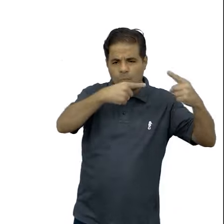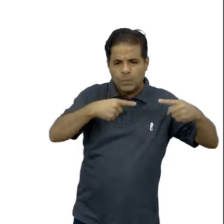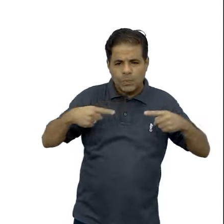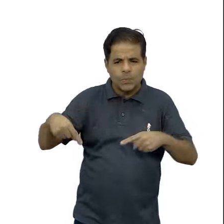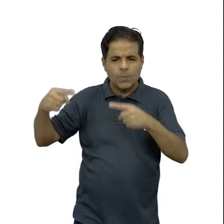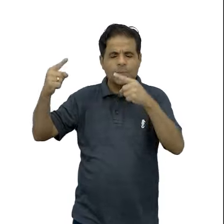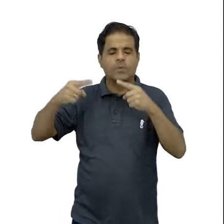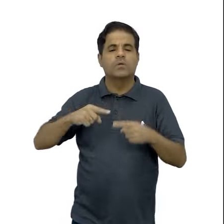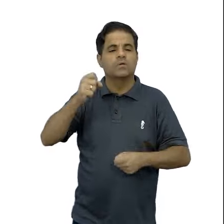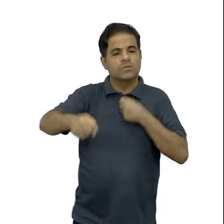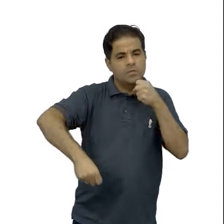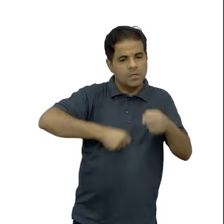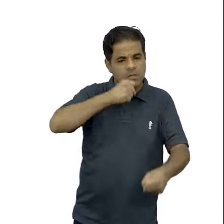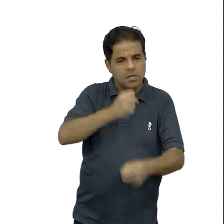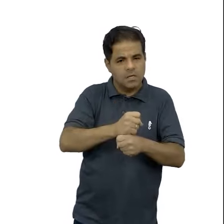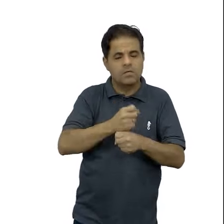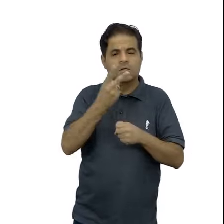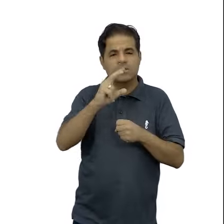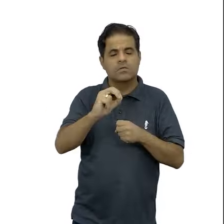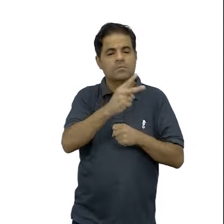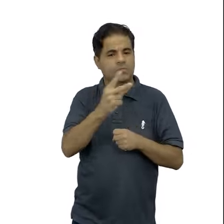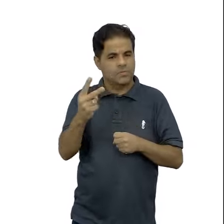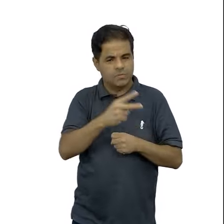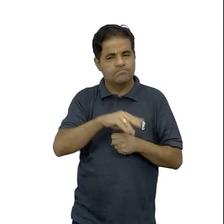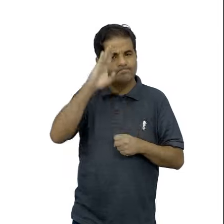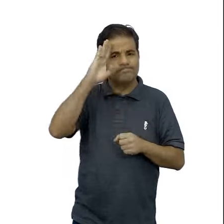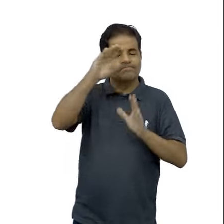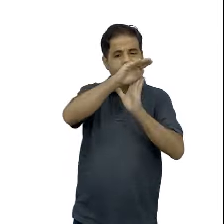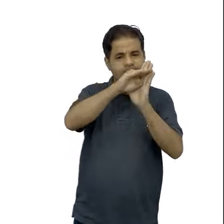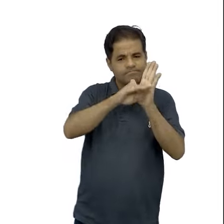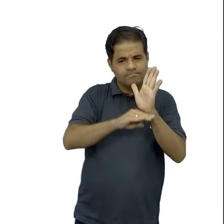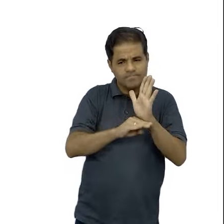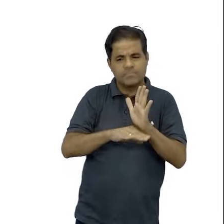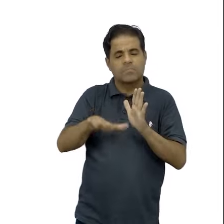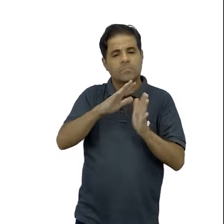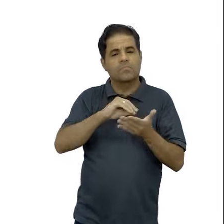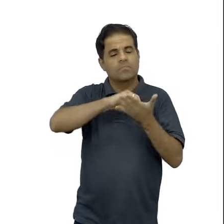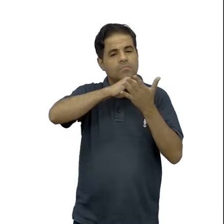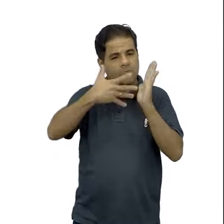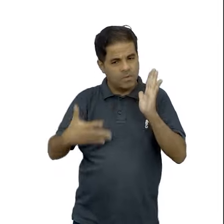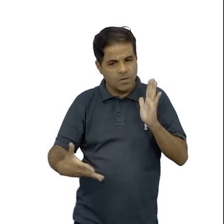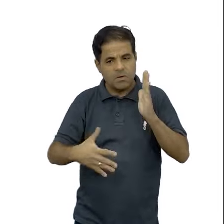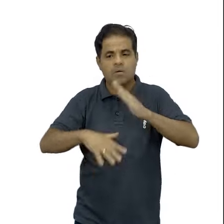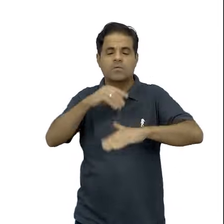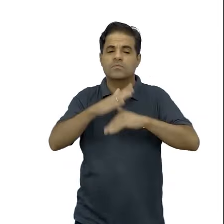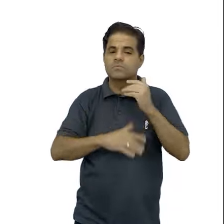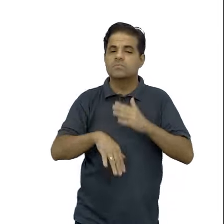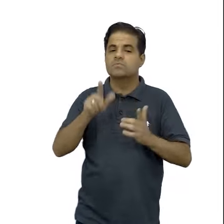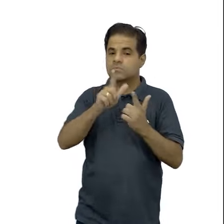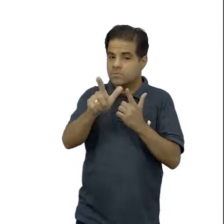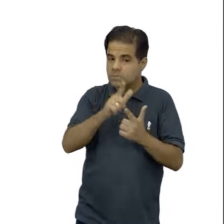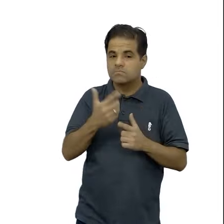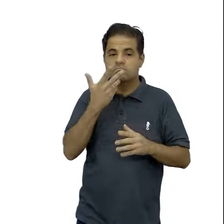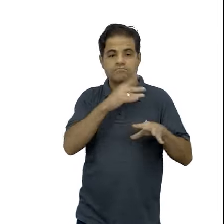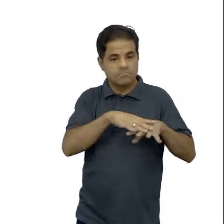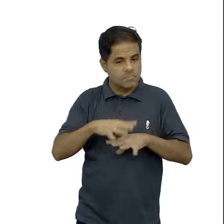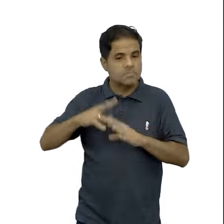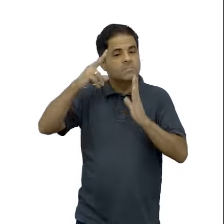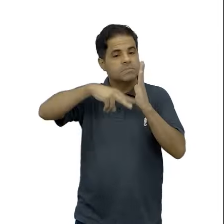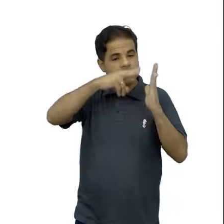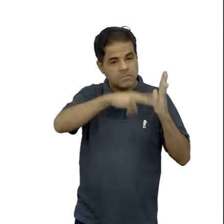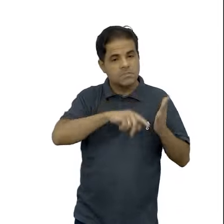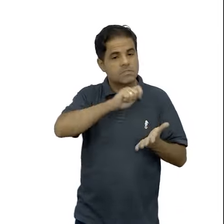longo do ano de 2022 os princípios que regem o currículo em ação, ou seja, o letramento matemático,